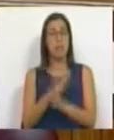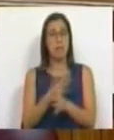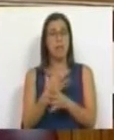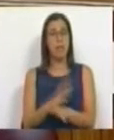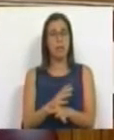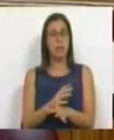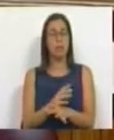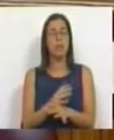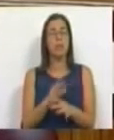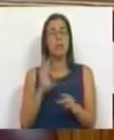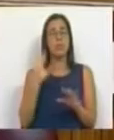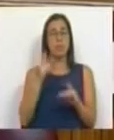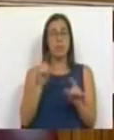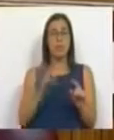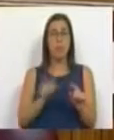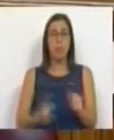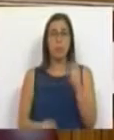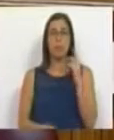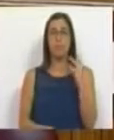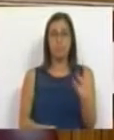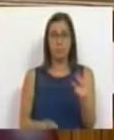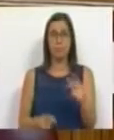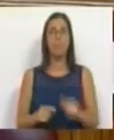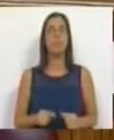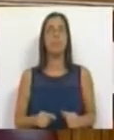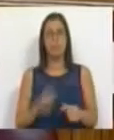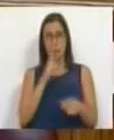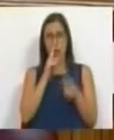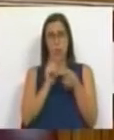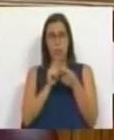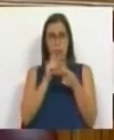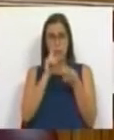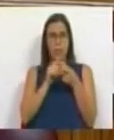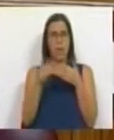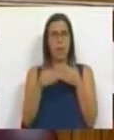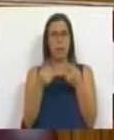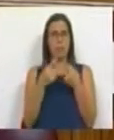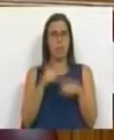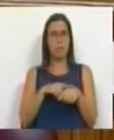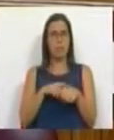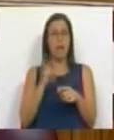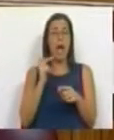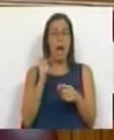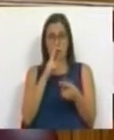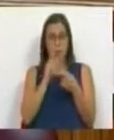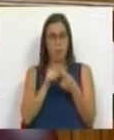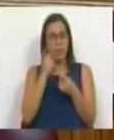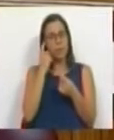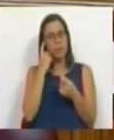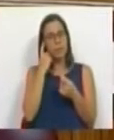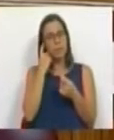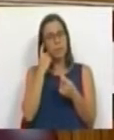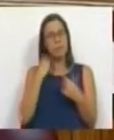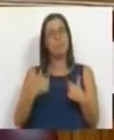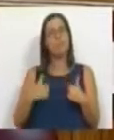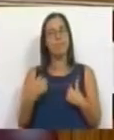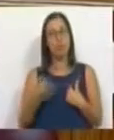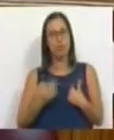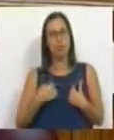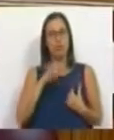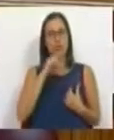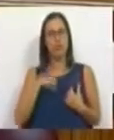incêndios que acontecem pela segunda vez nos curto espaço de poucos anos. Nós